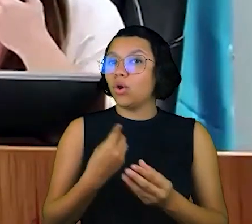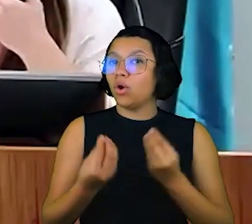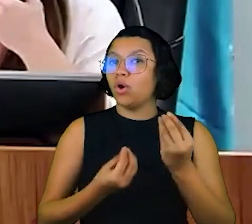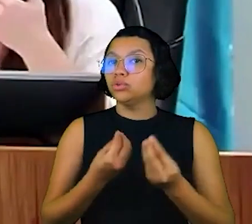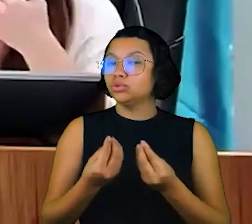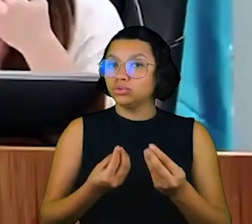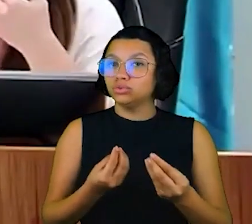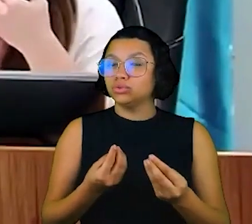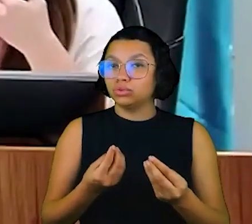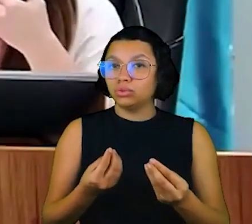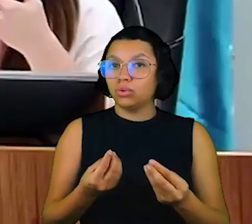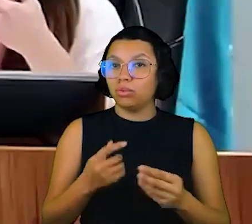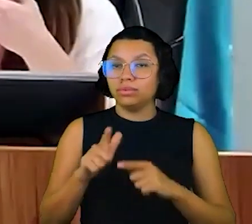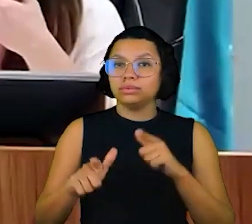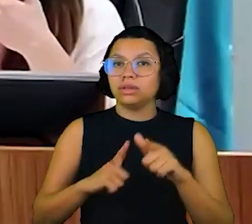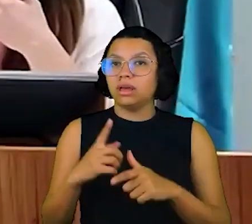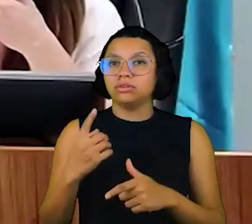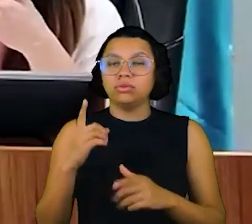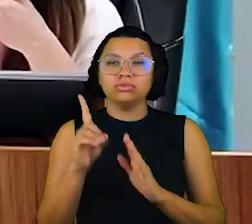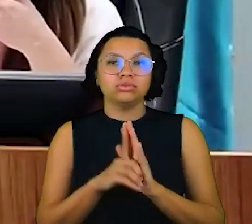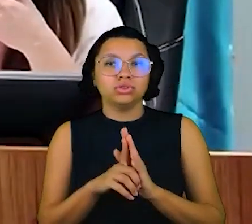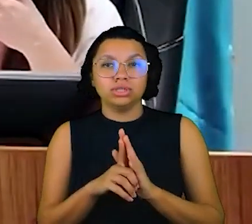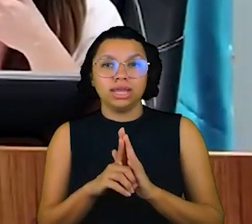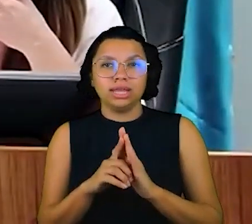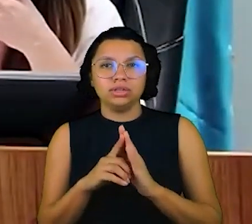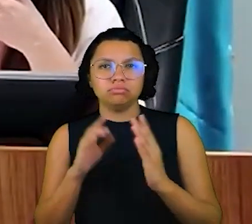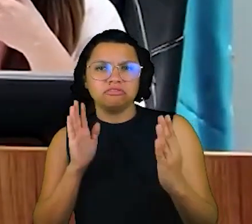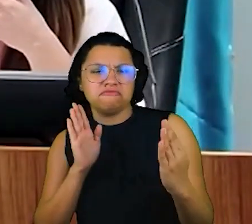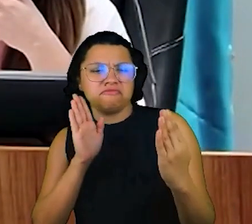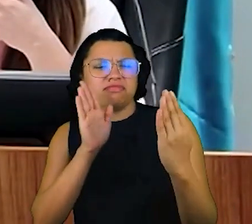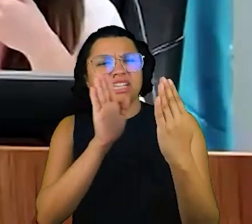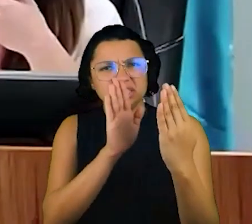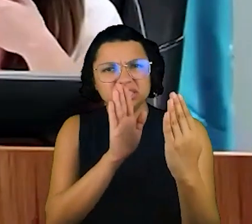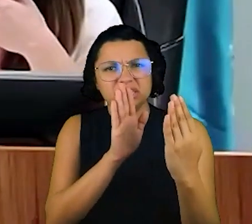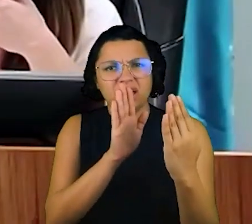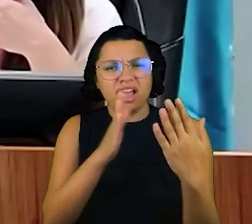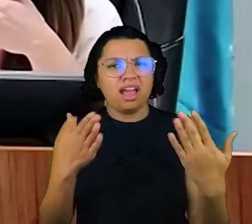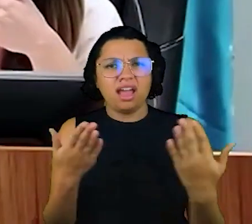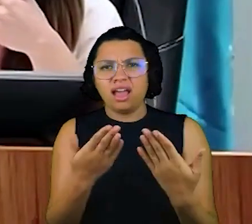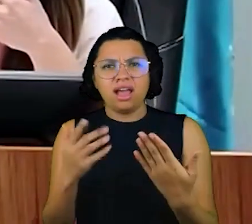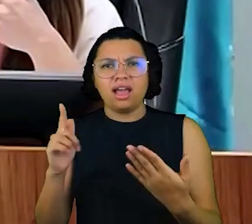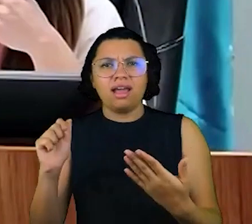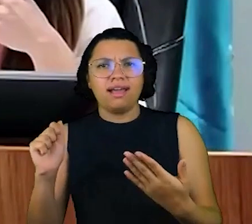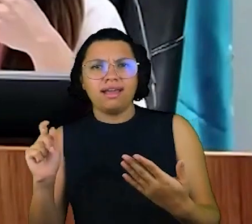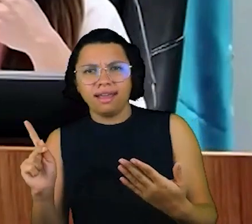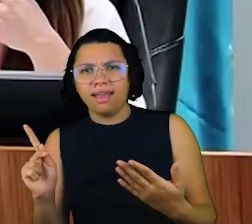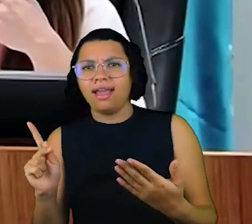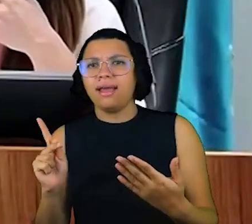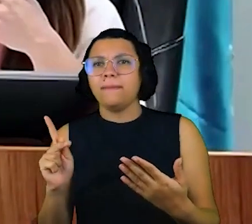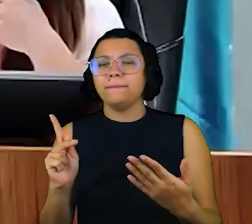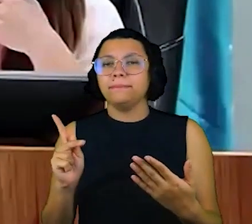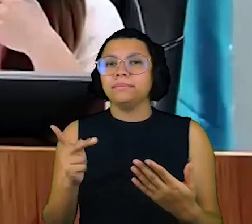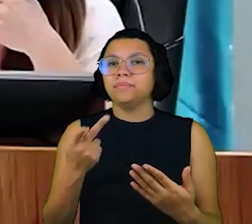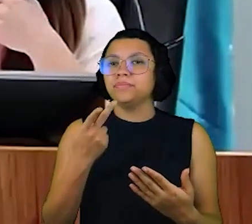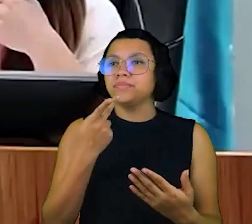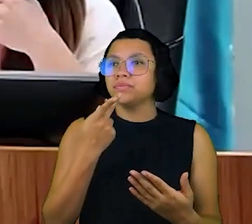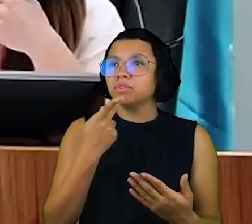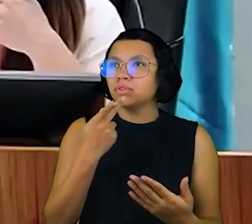como operadores, enfrentar esse gap e exortar